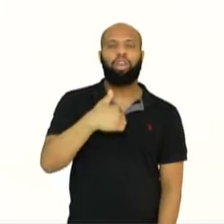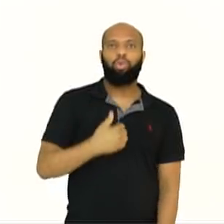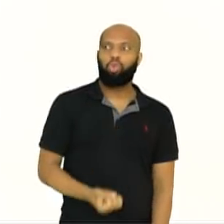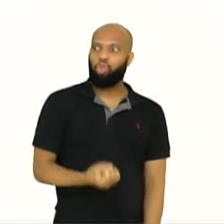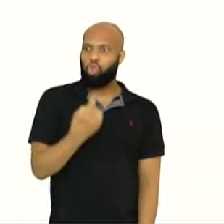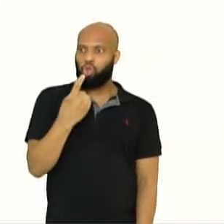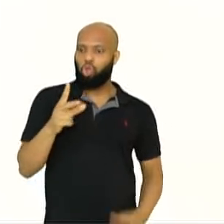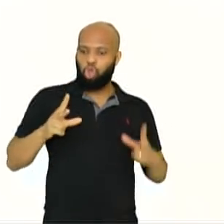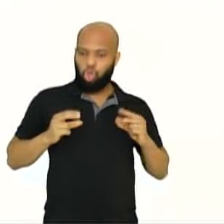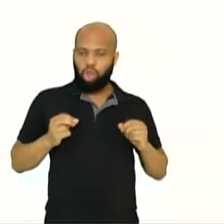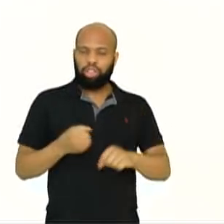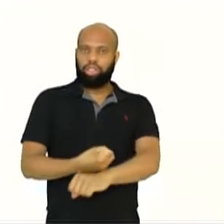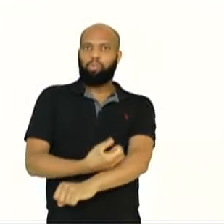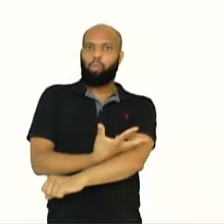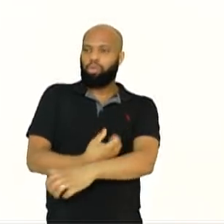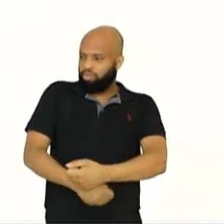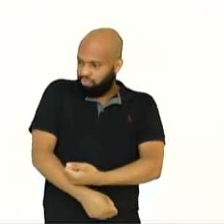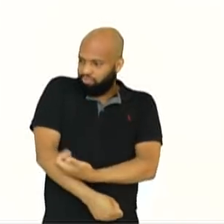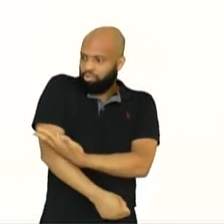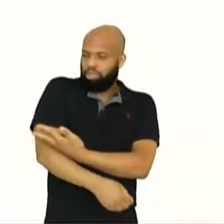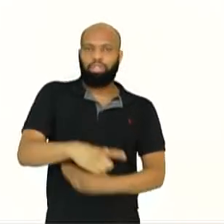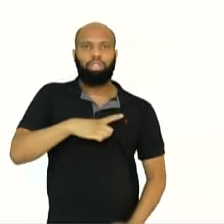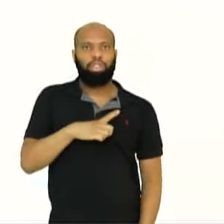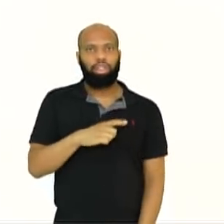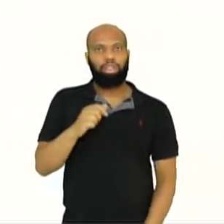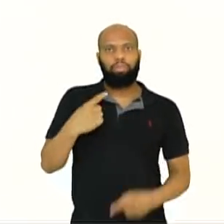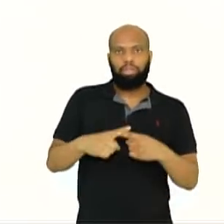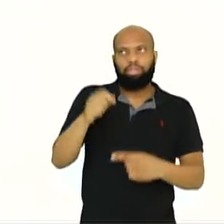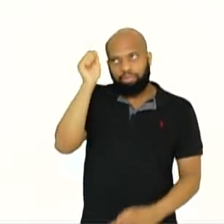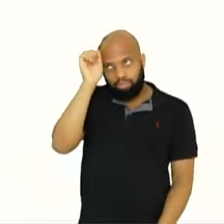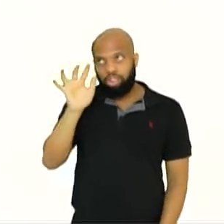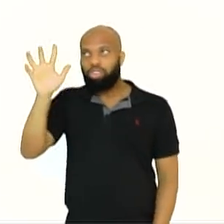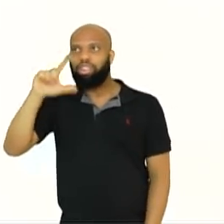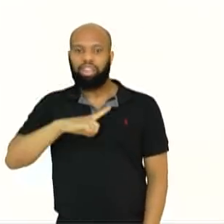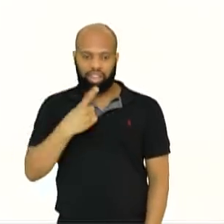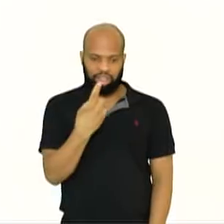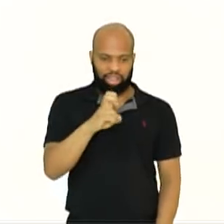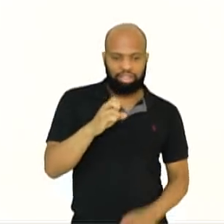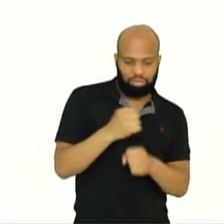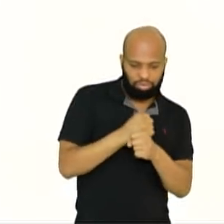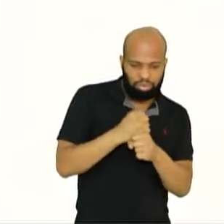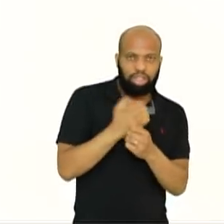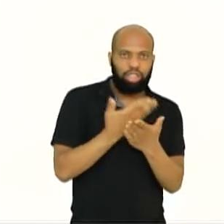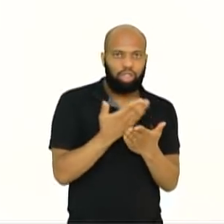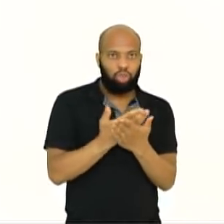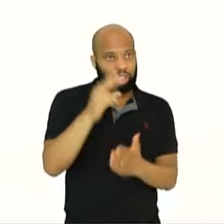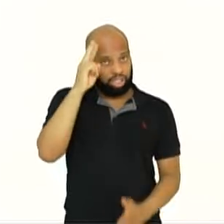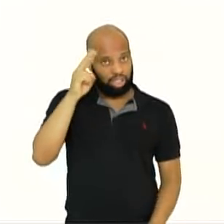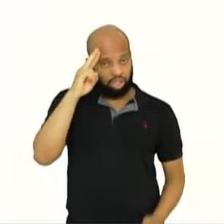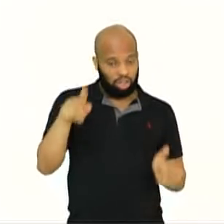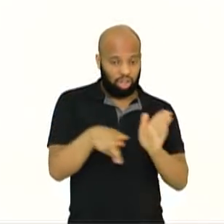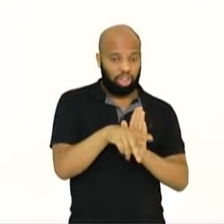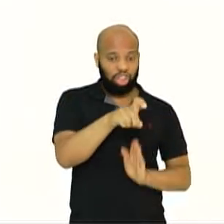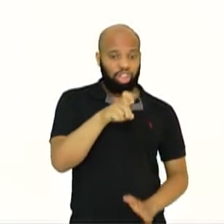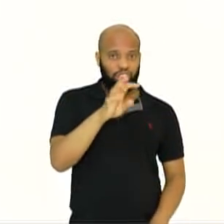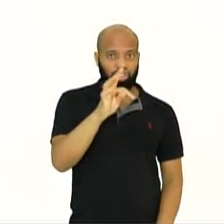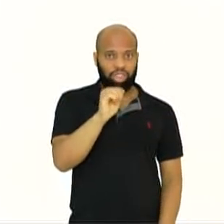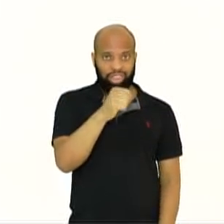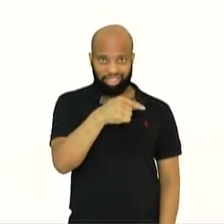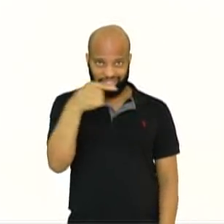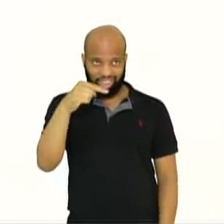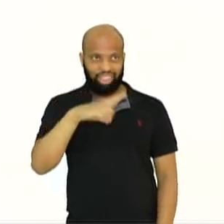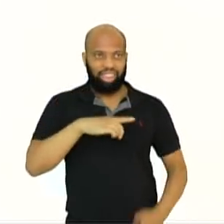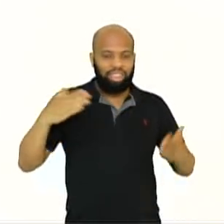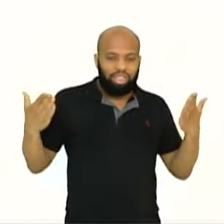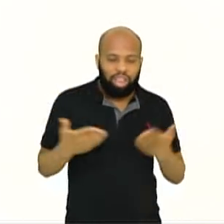fica, puxa, muito emocionado em imaginar, puxa, mais de 15 anos que eu estudo a história dos Chetás e tive a oportunidade, logo agora,